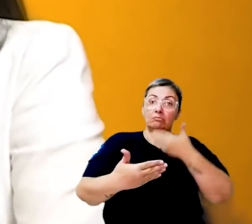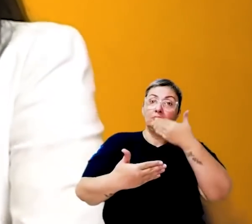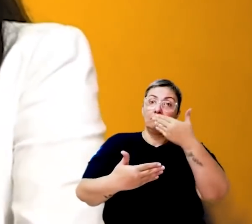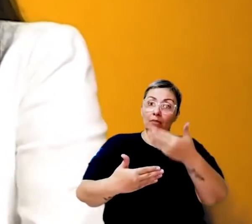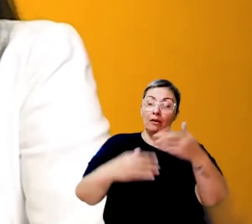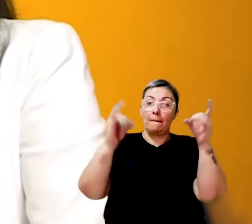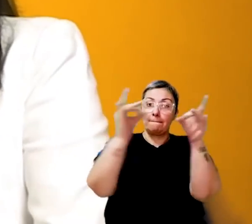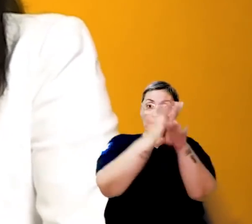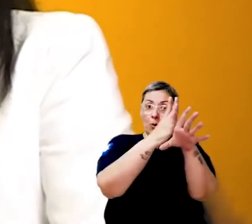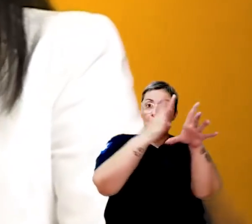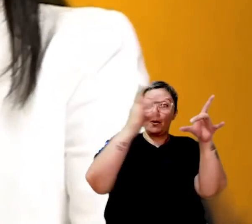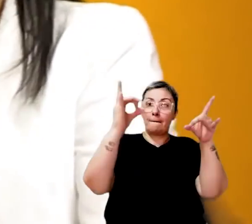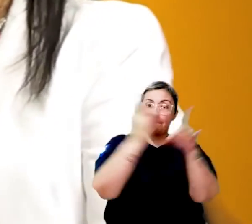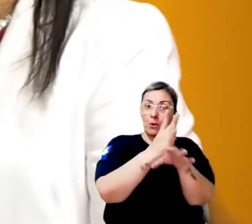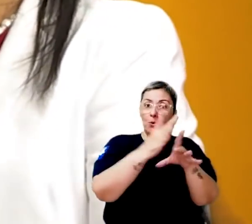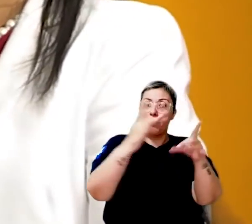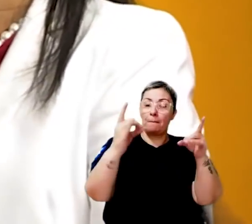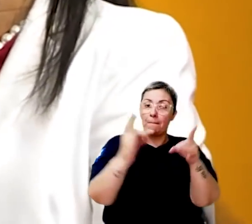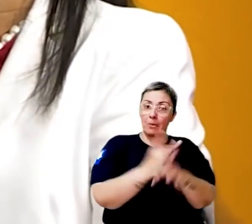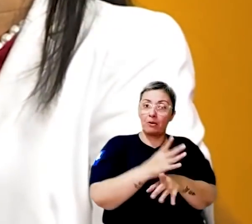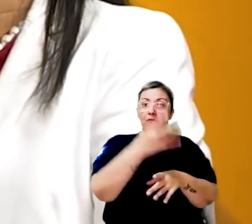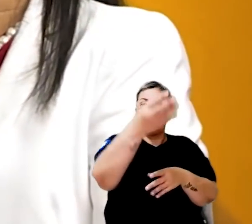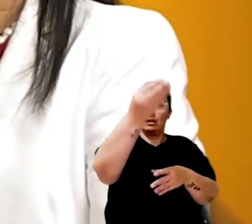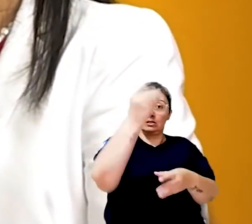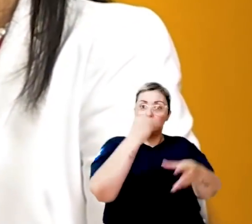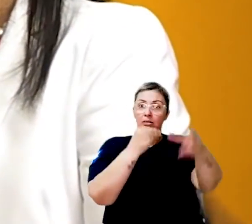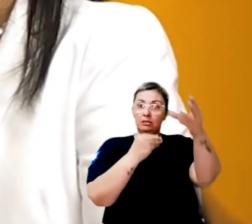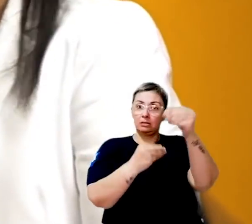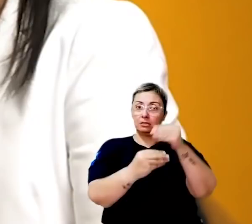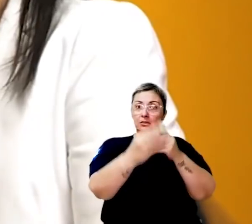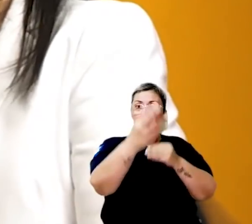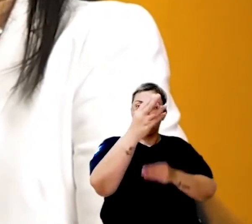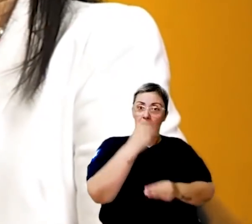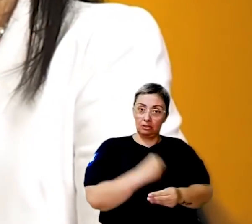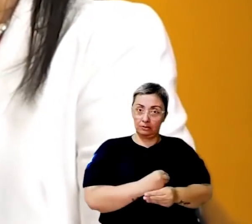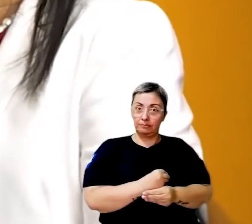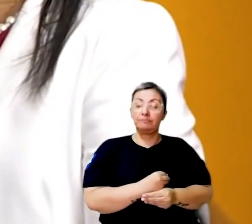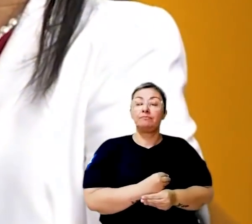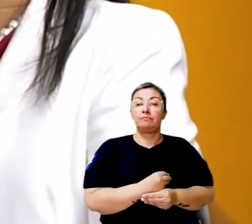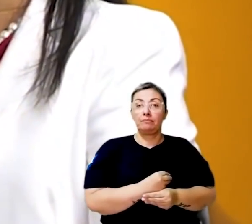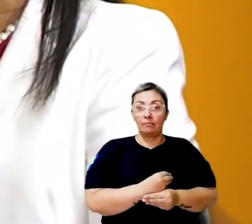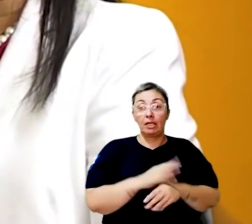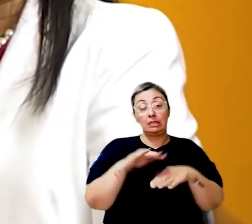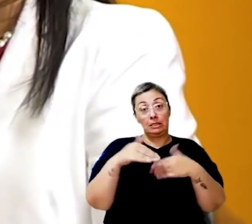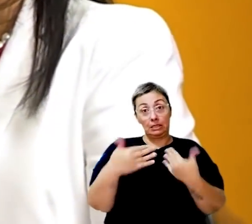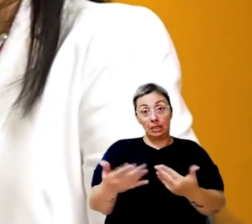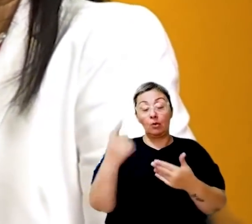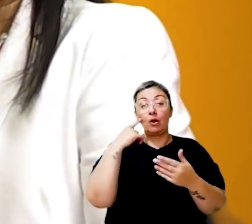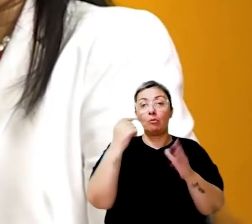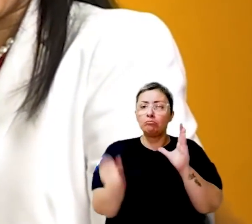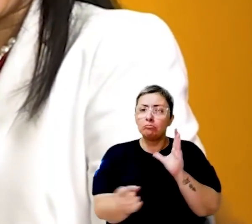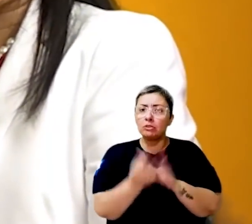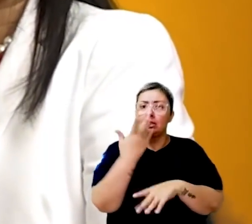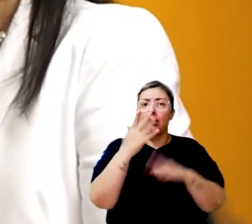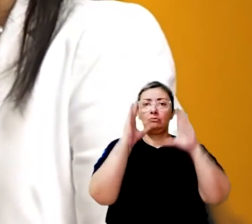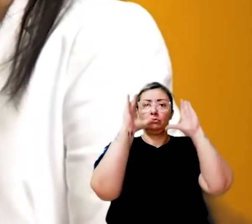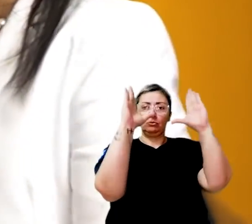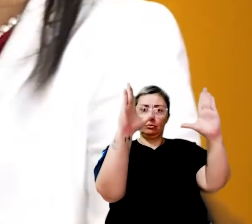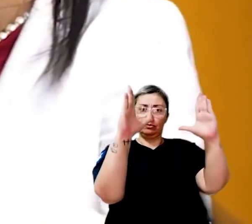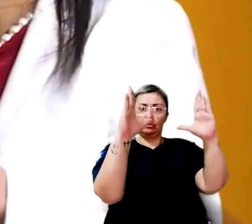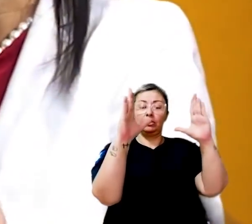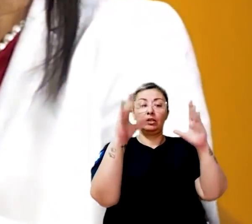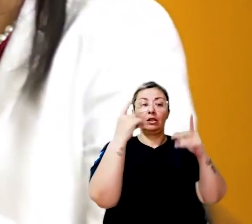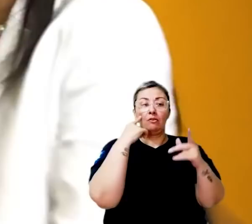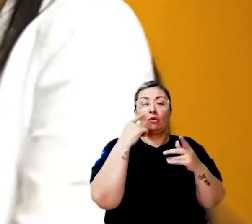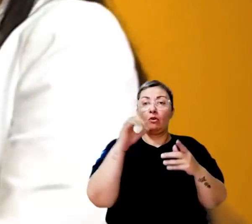criança faz as atividades, nós temos que ir retirando essas imagens. Então eu criei esse quadro,